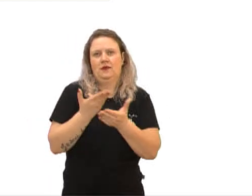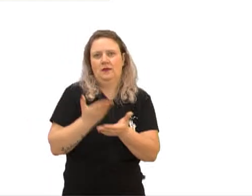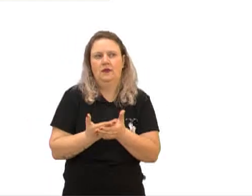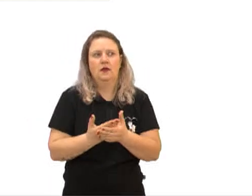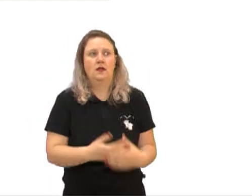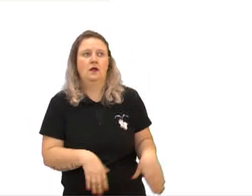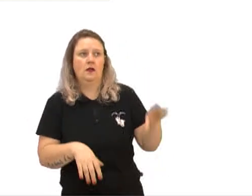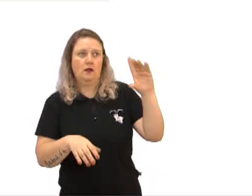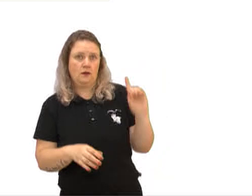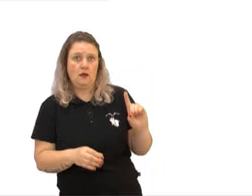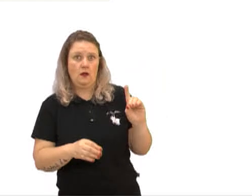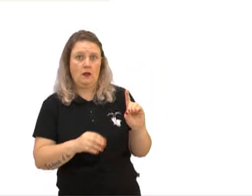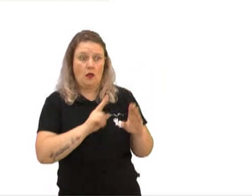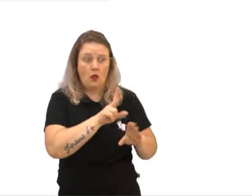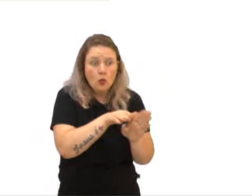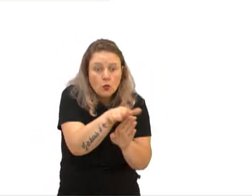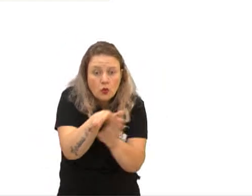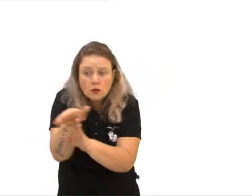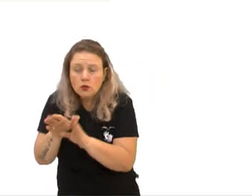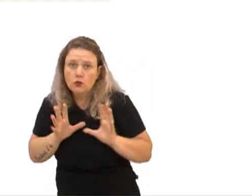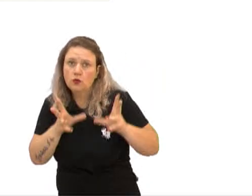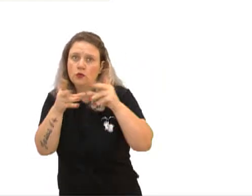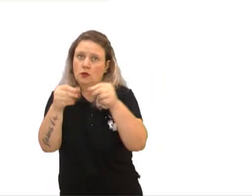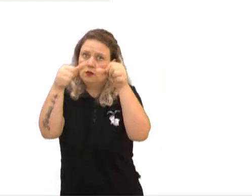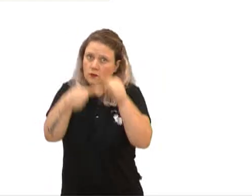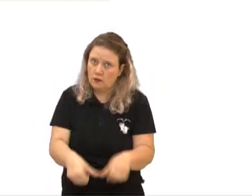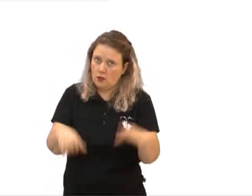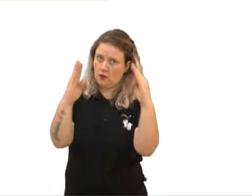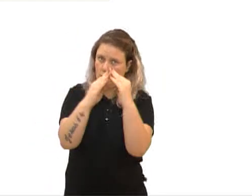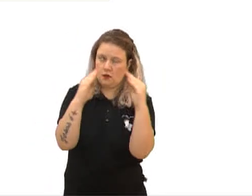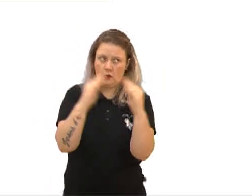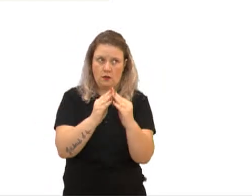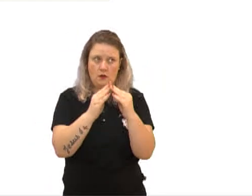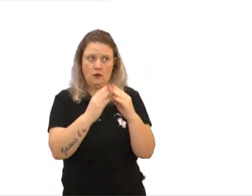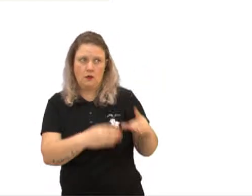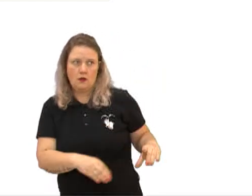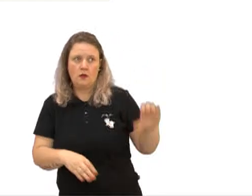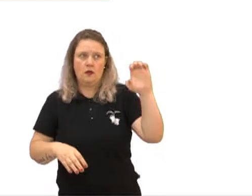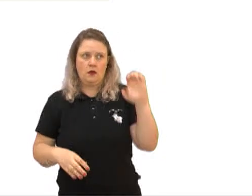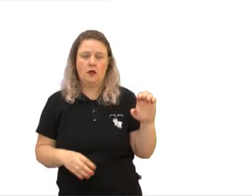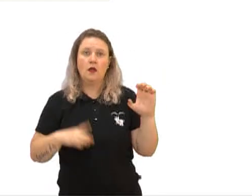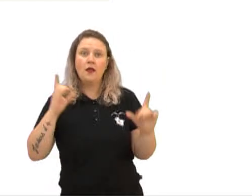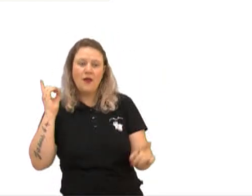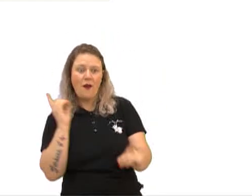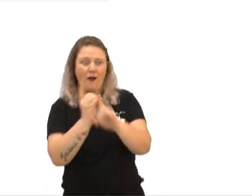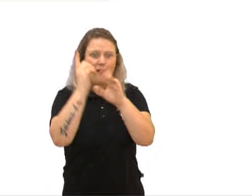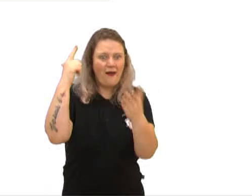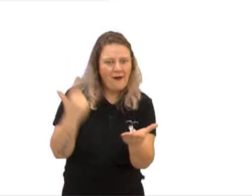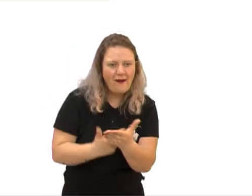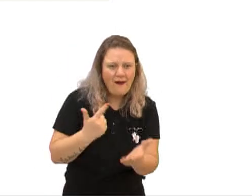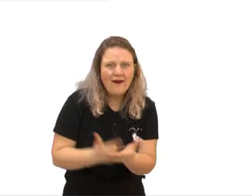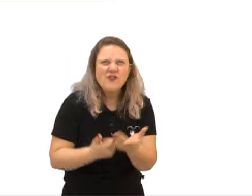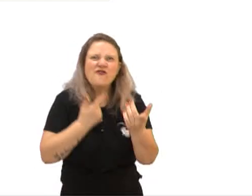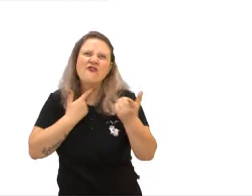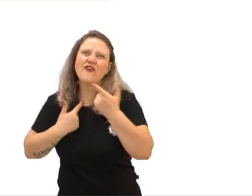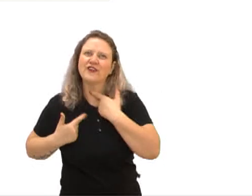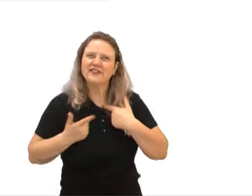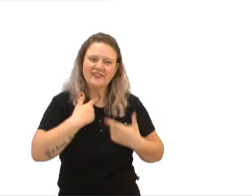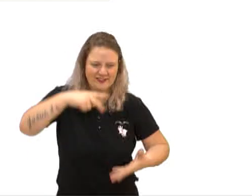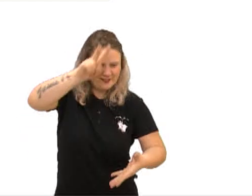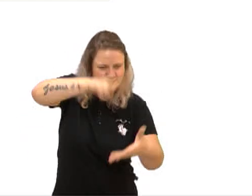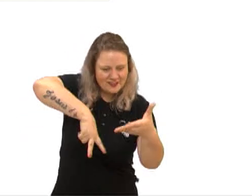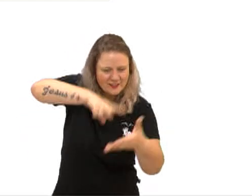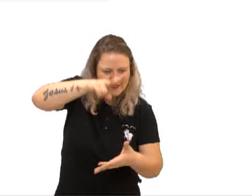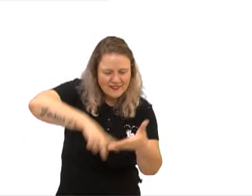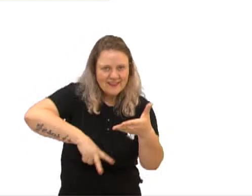que todos fiquem em casa. E E, encontrei o livro que há tempos desejo ler. Quais são as possibilidades, professora